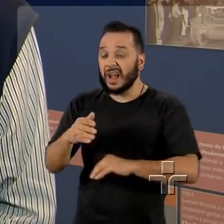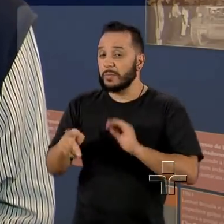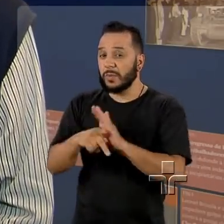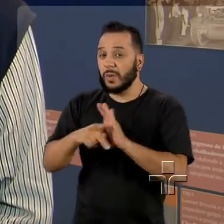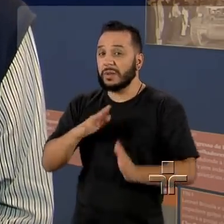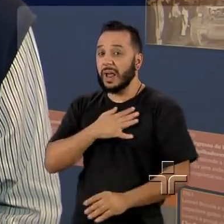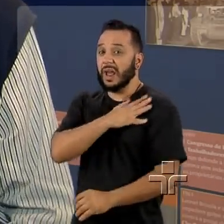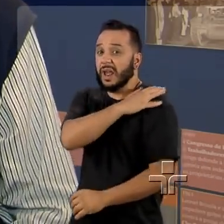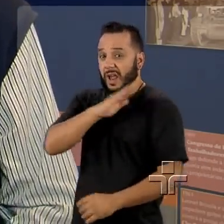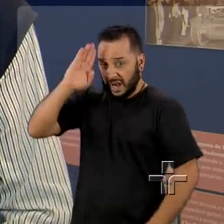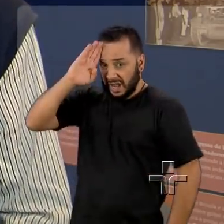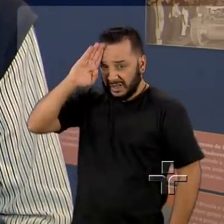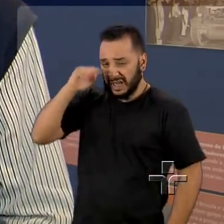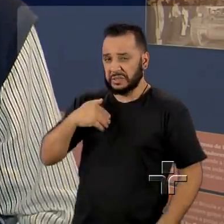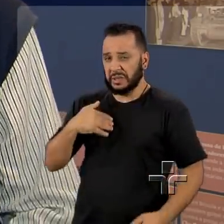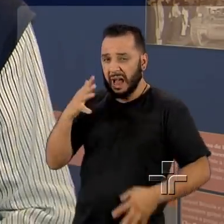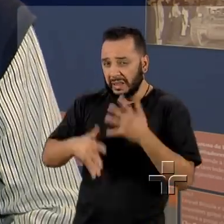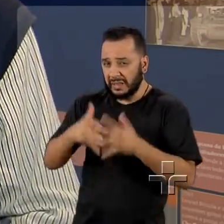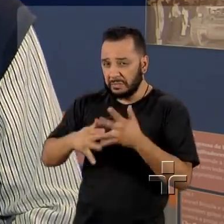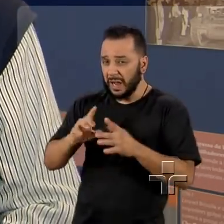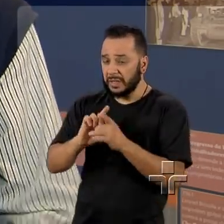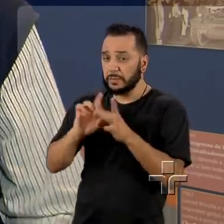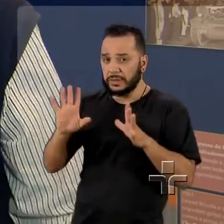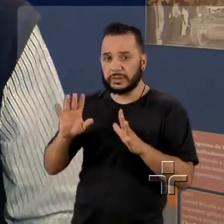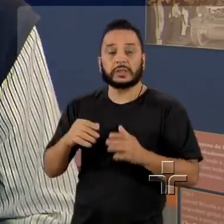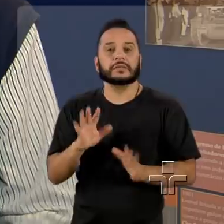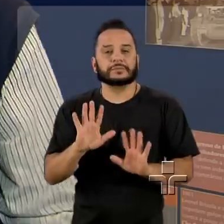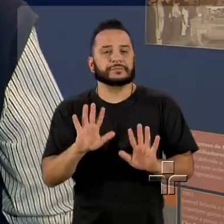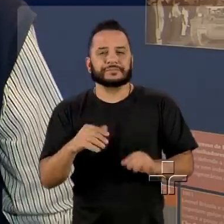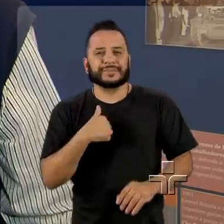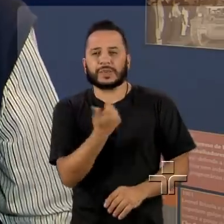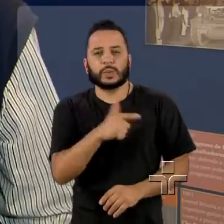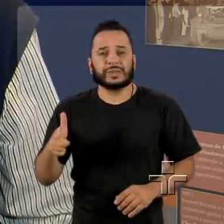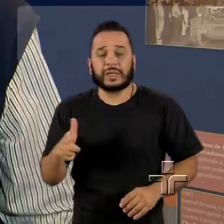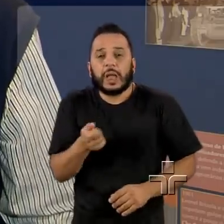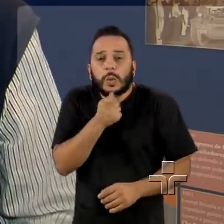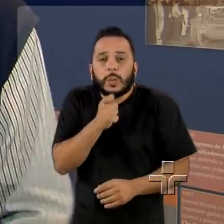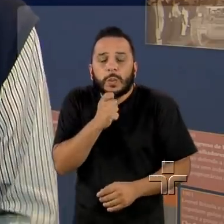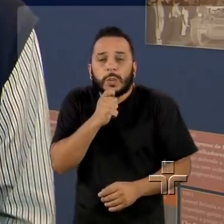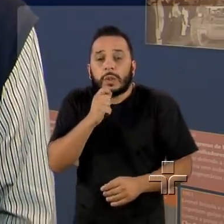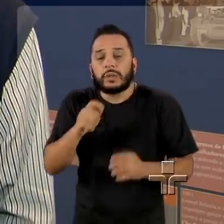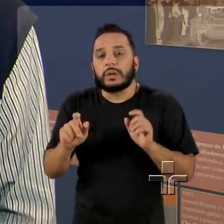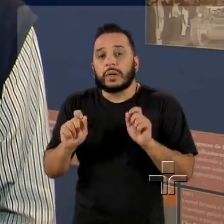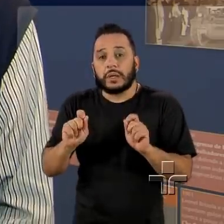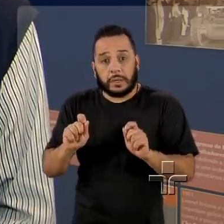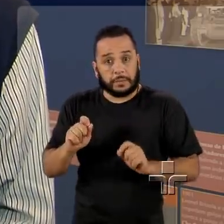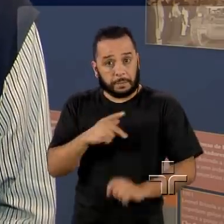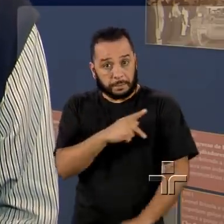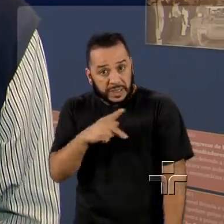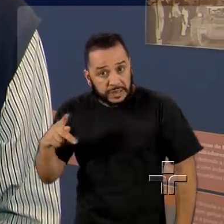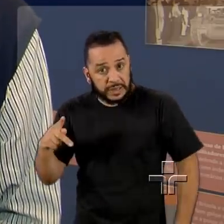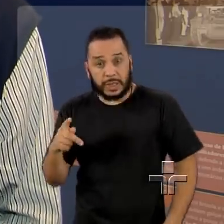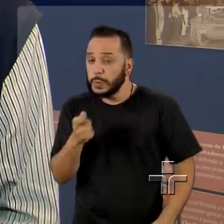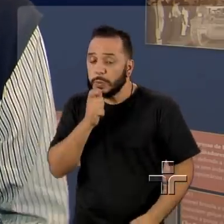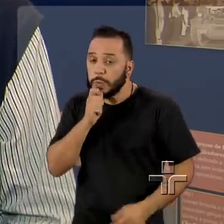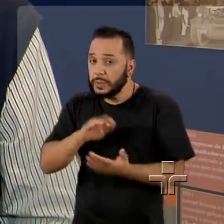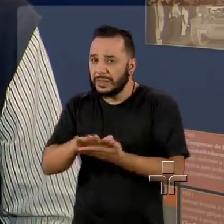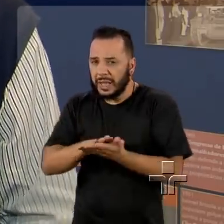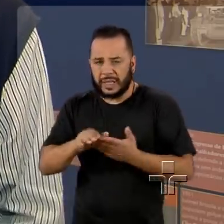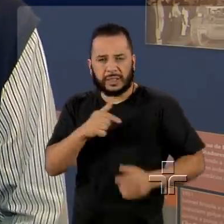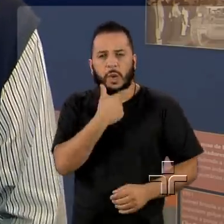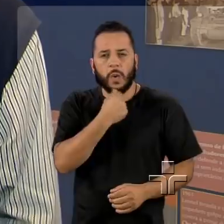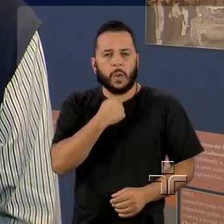interesse da instituição. Eu acho que os dois se unindo para discutir e chegar, de repente, num objetivo, eu acho que é válido.